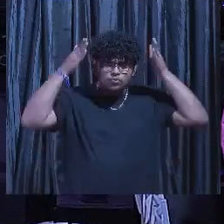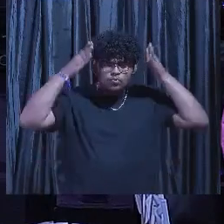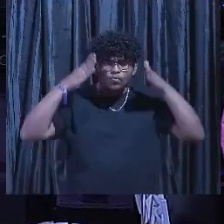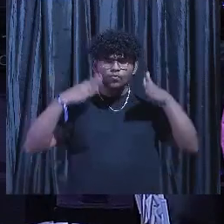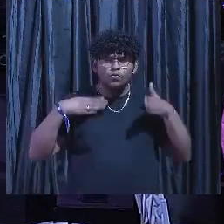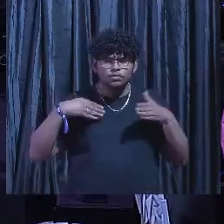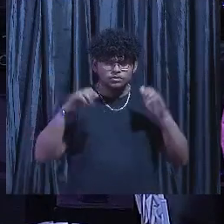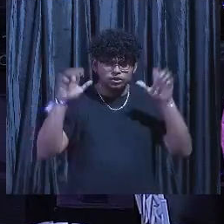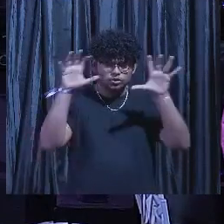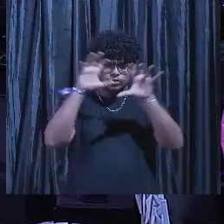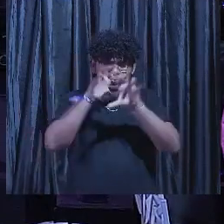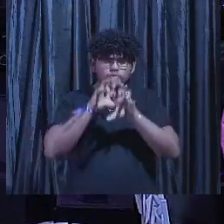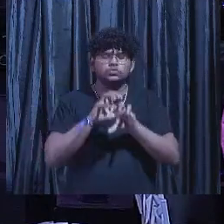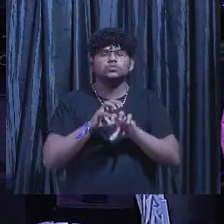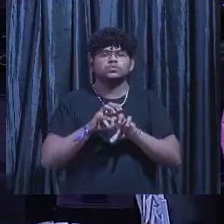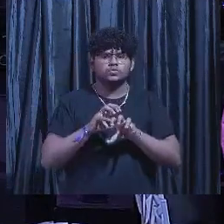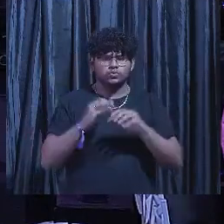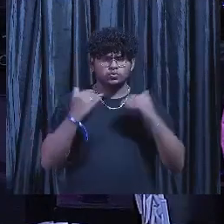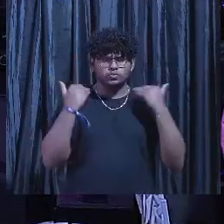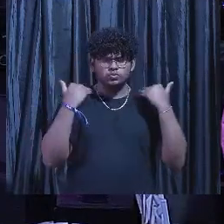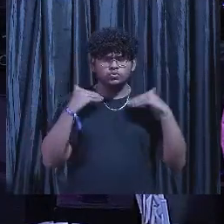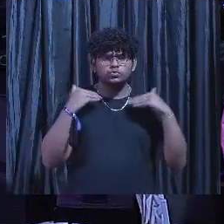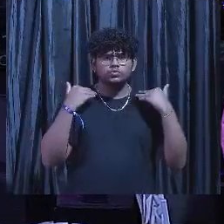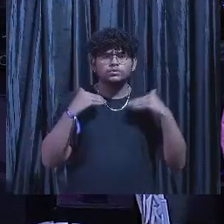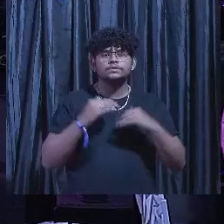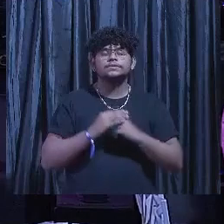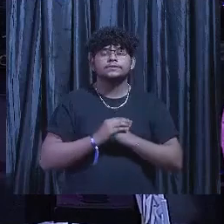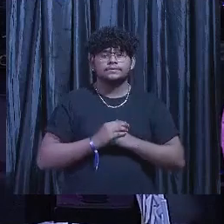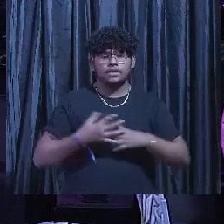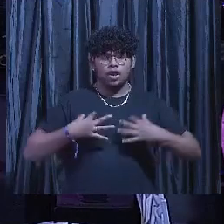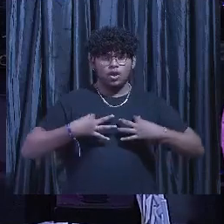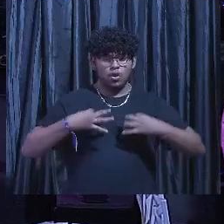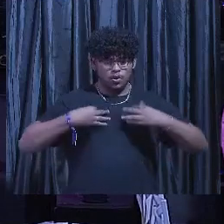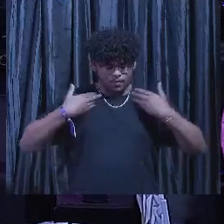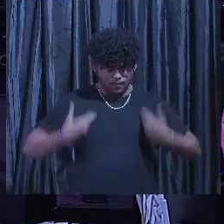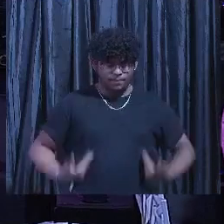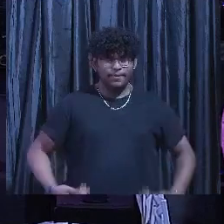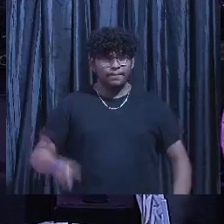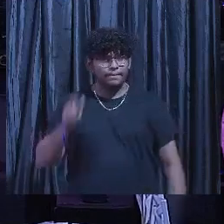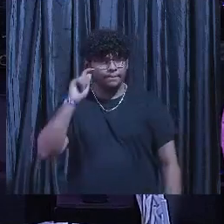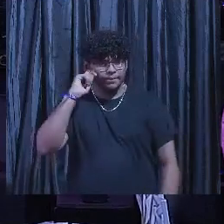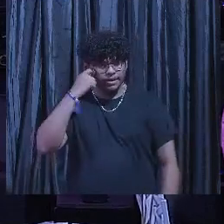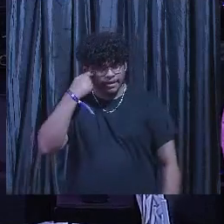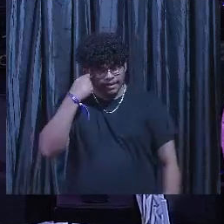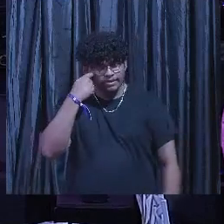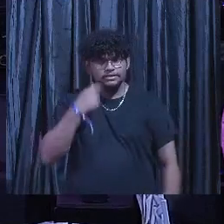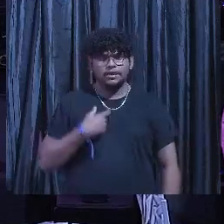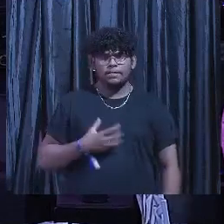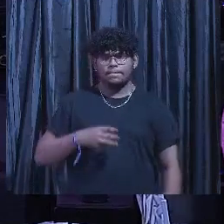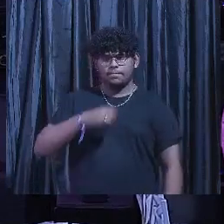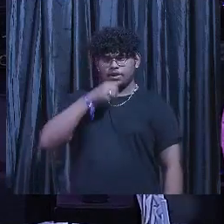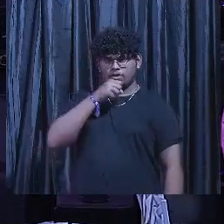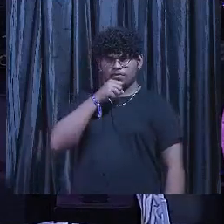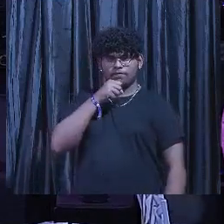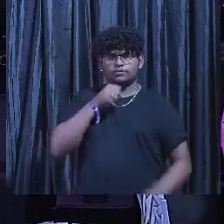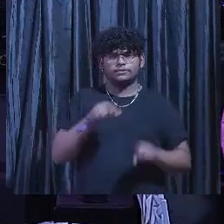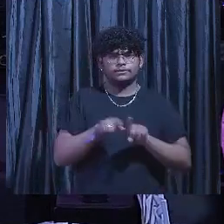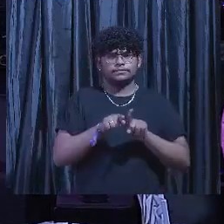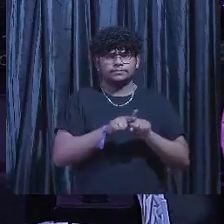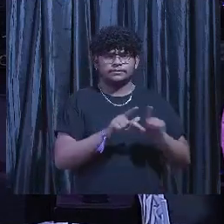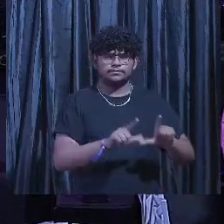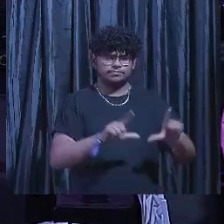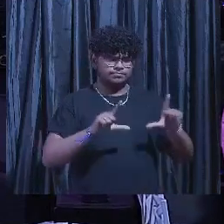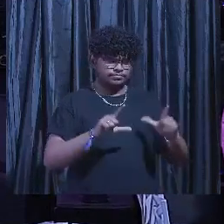na mediana, assim, na altura do ombro. Estou usando uma roupa toda preta, um microfone na mão, uma ficha de